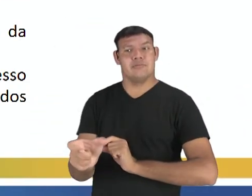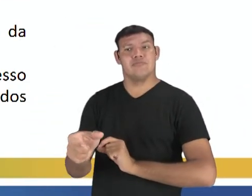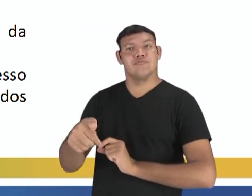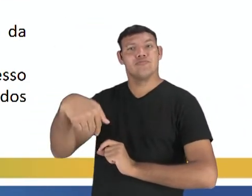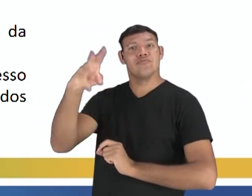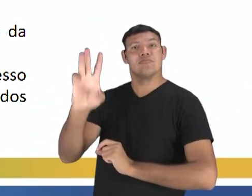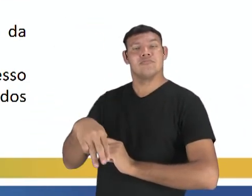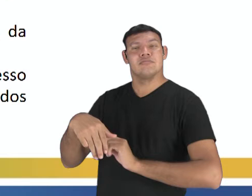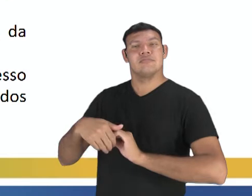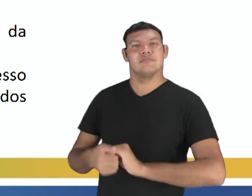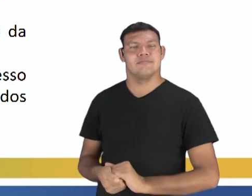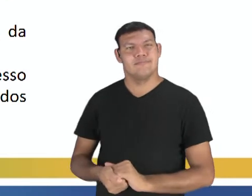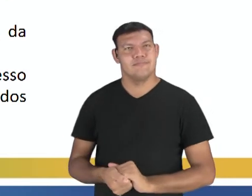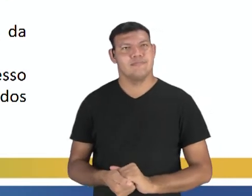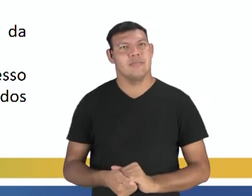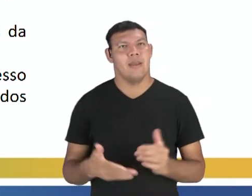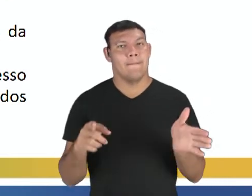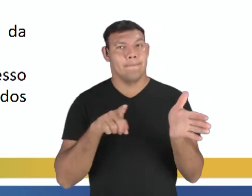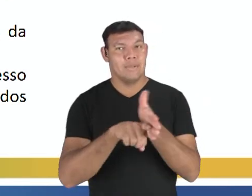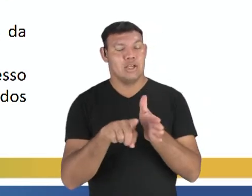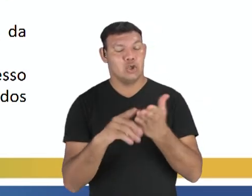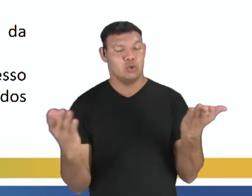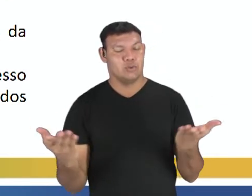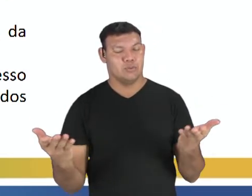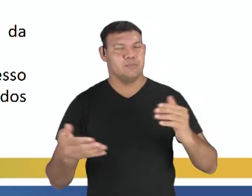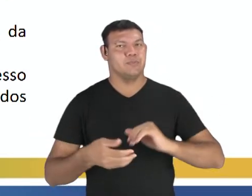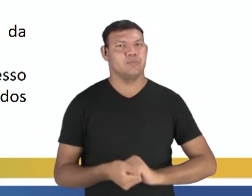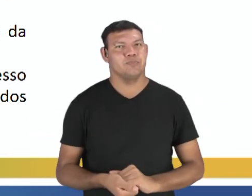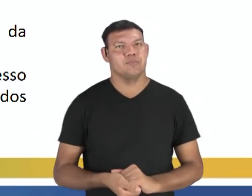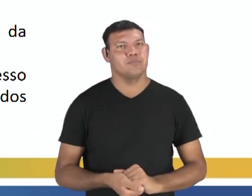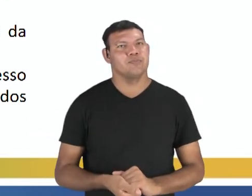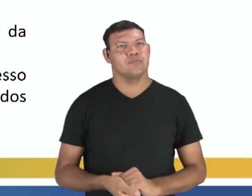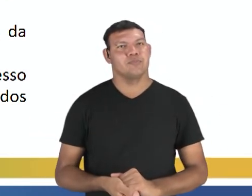tribunal. Vamos lá à pergunta.